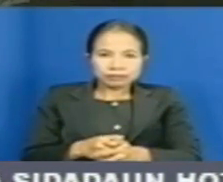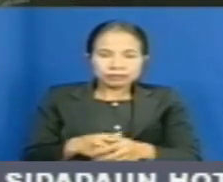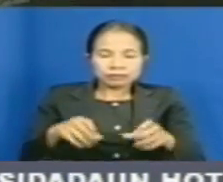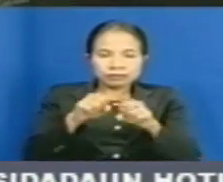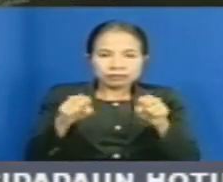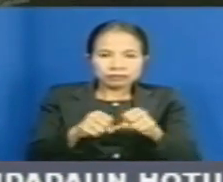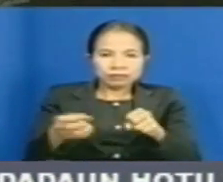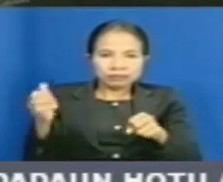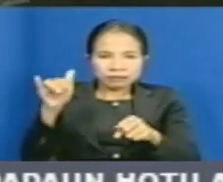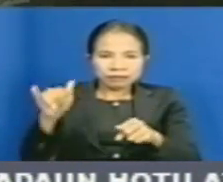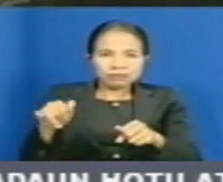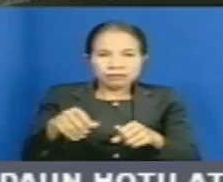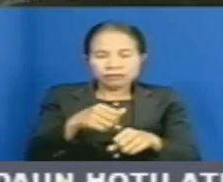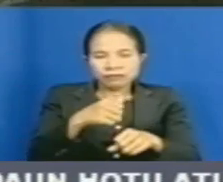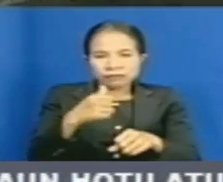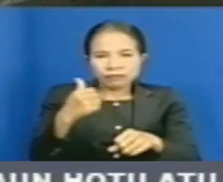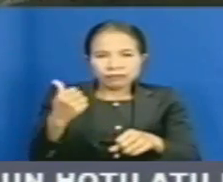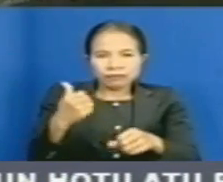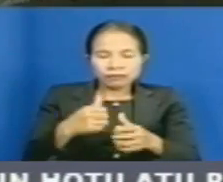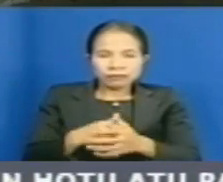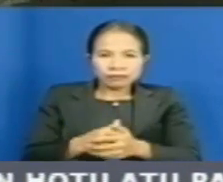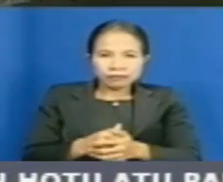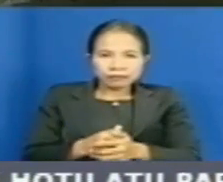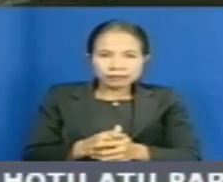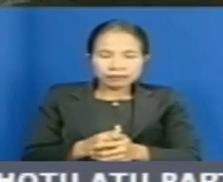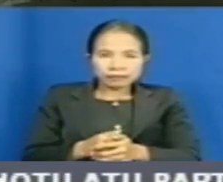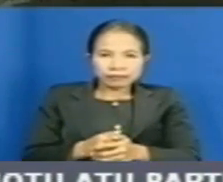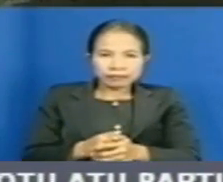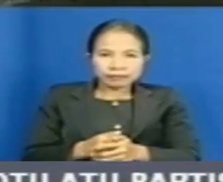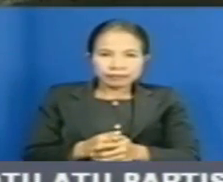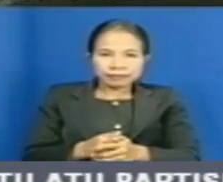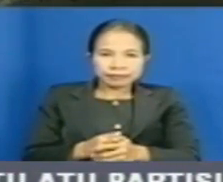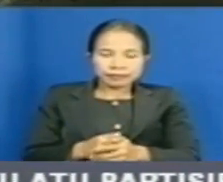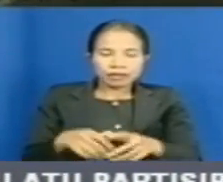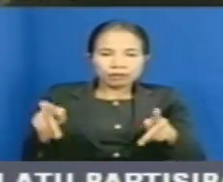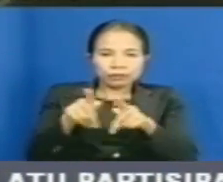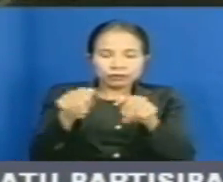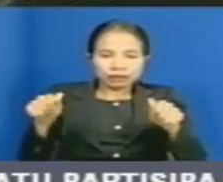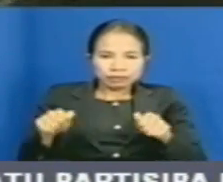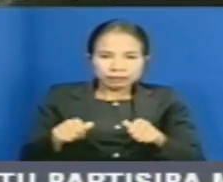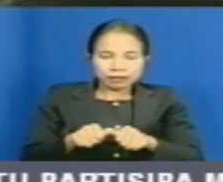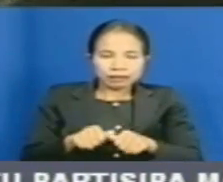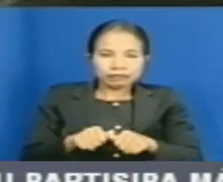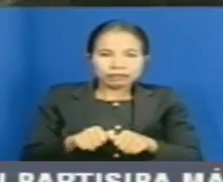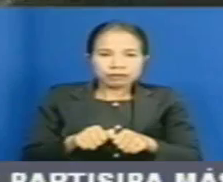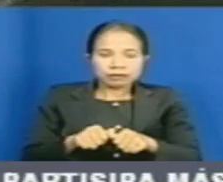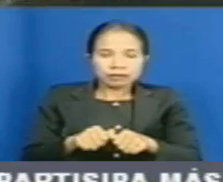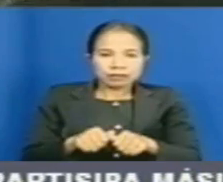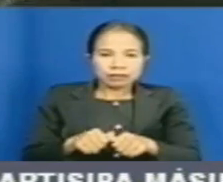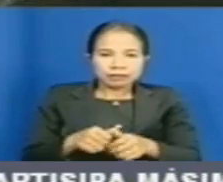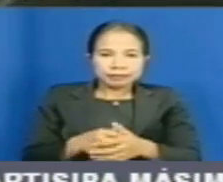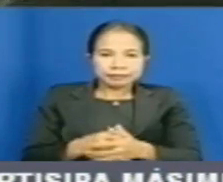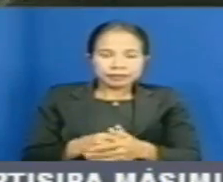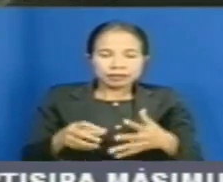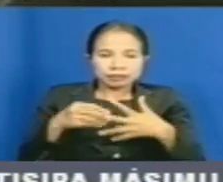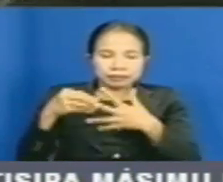circelo, deve ser por aí a senhora, posto administrativo na lara, para um bem, e vivo bem aqui a risco circelo, de